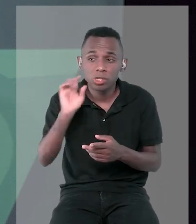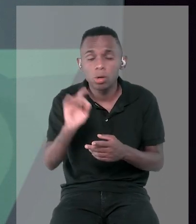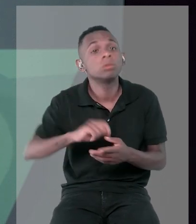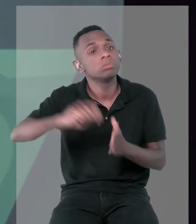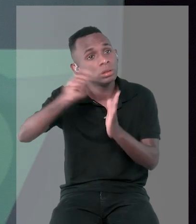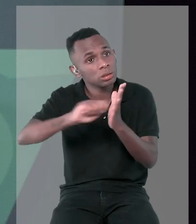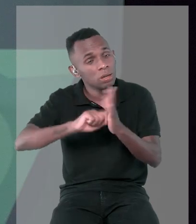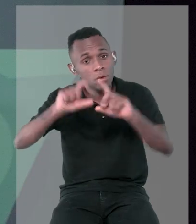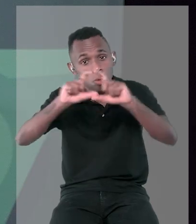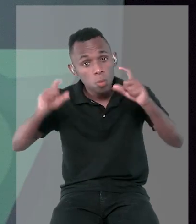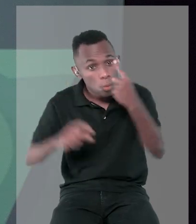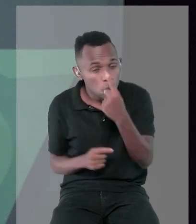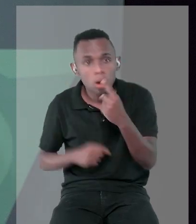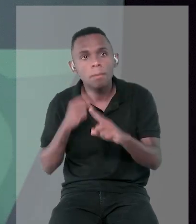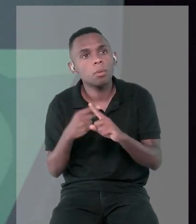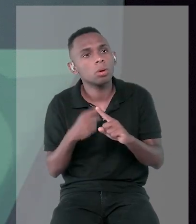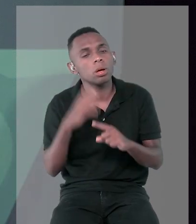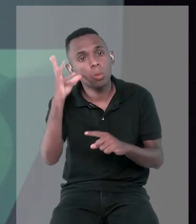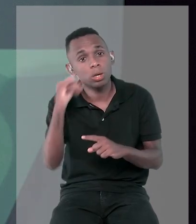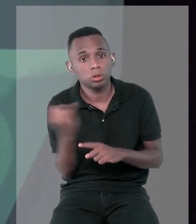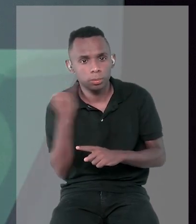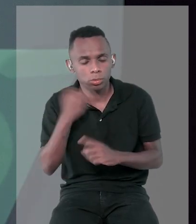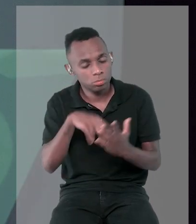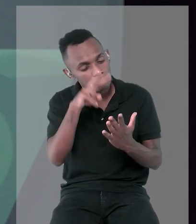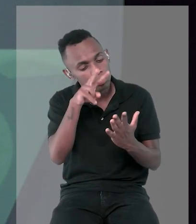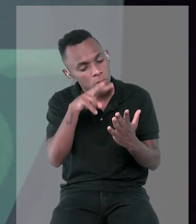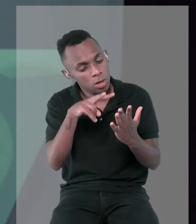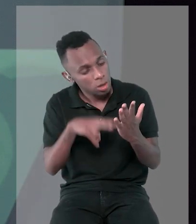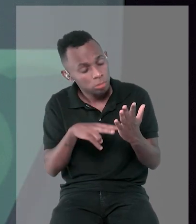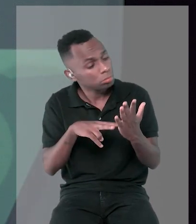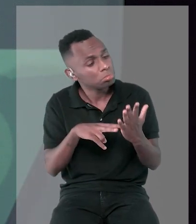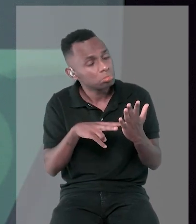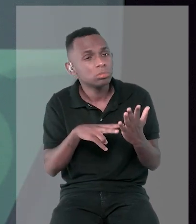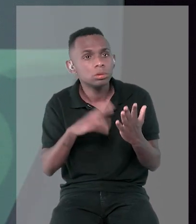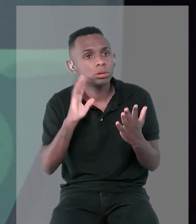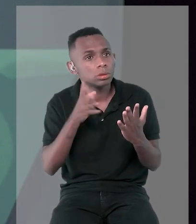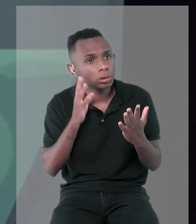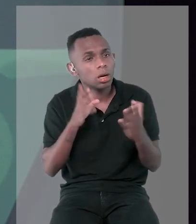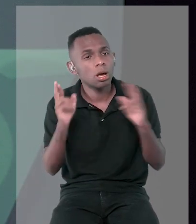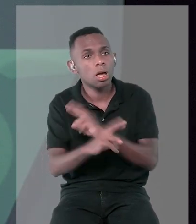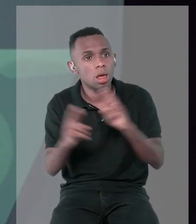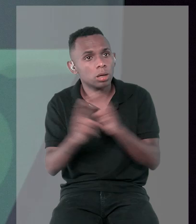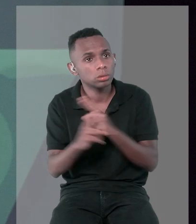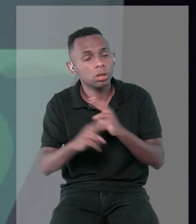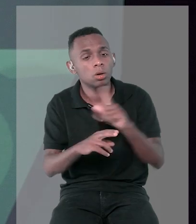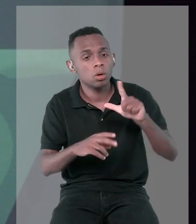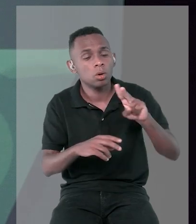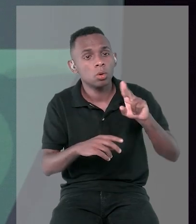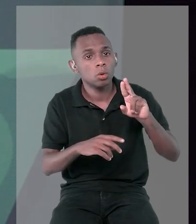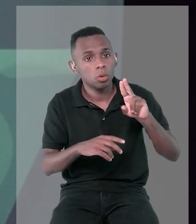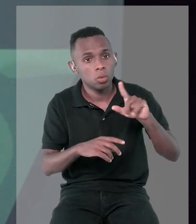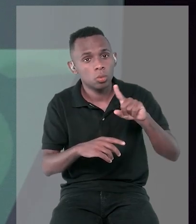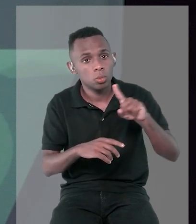isso. Ele escreveu um parágrafo. Por que eu acho importante? Porque quando você lê aquilo, você já faz a relação do Luiz